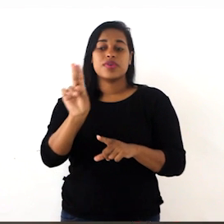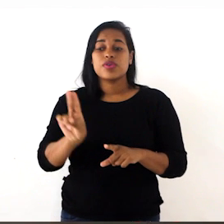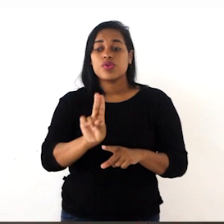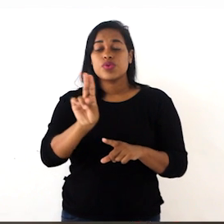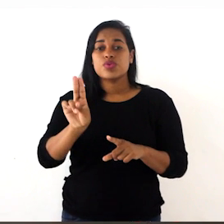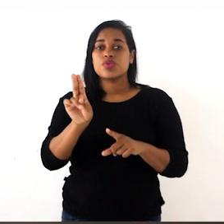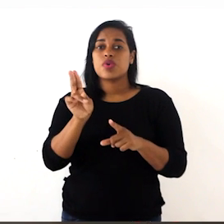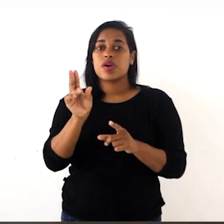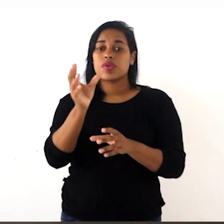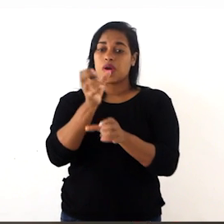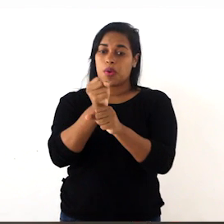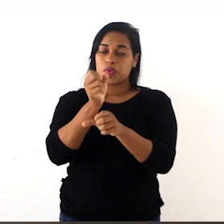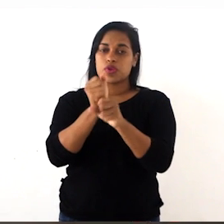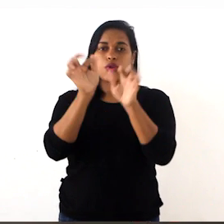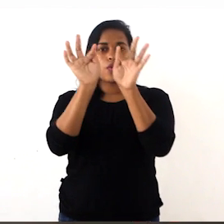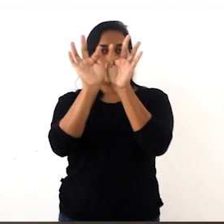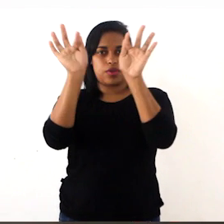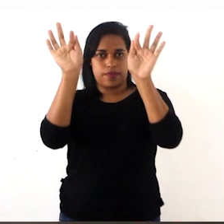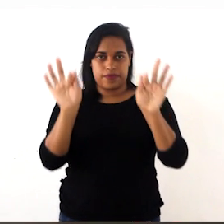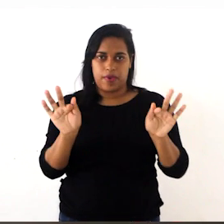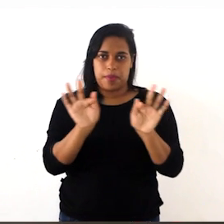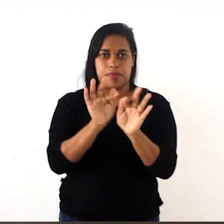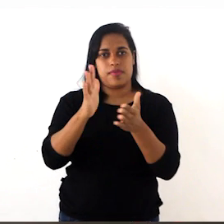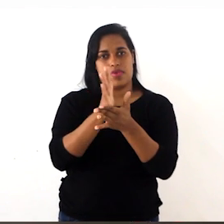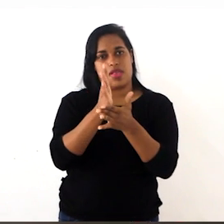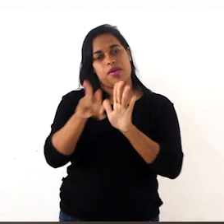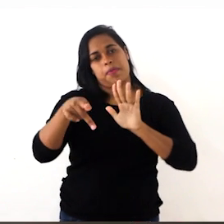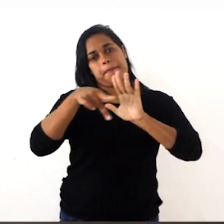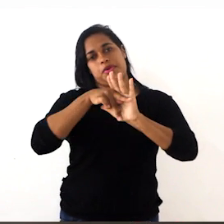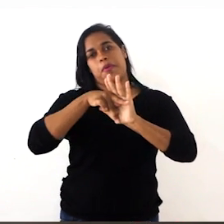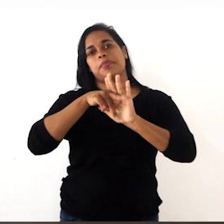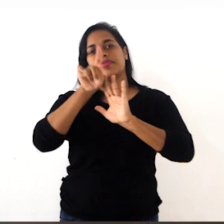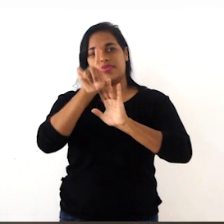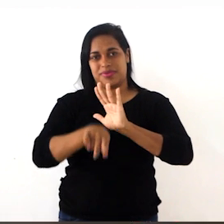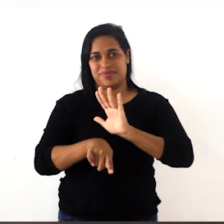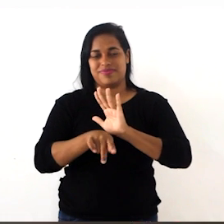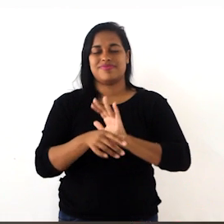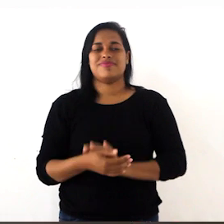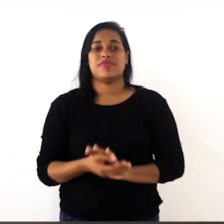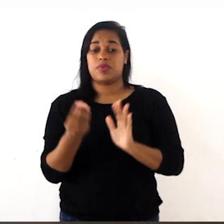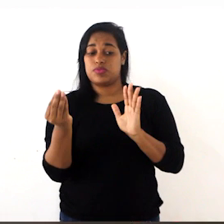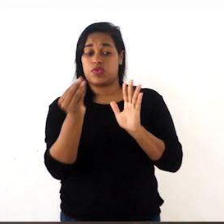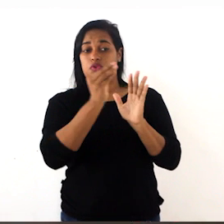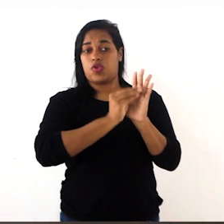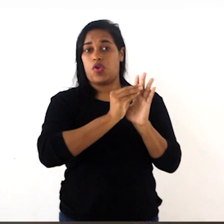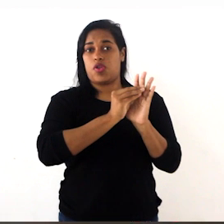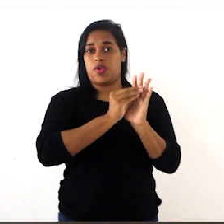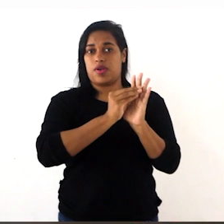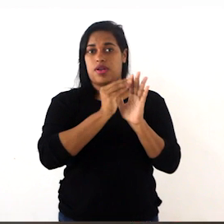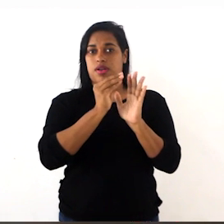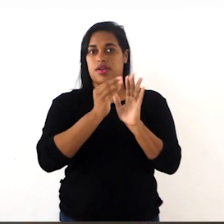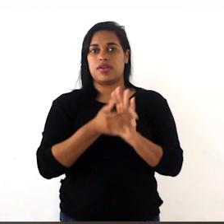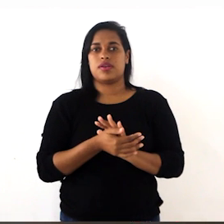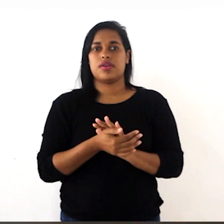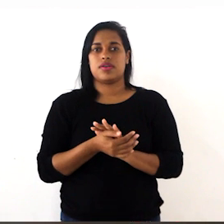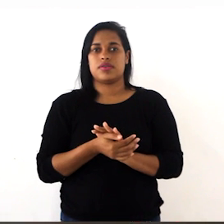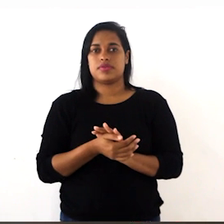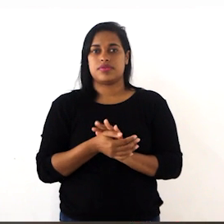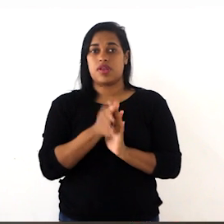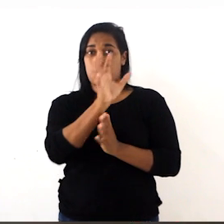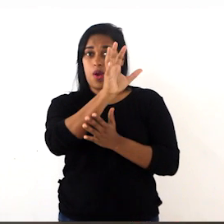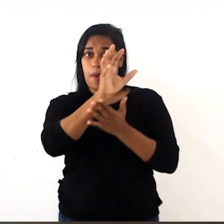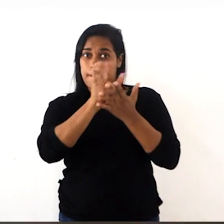no formulário. Então vamos colocar aqui, vamos copiar aqui a